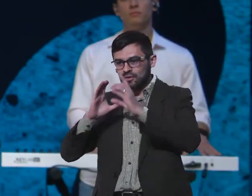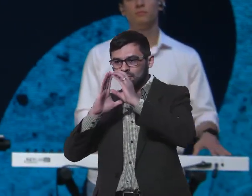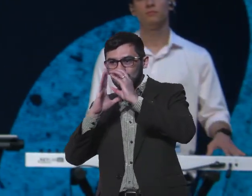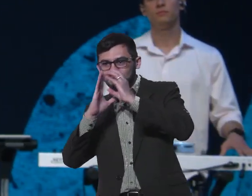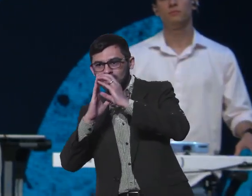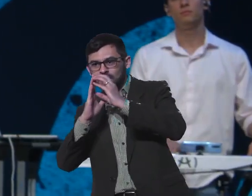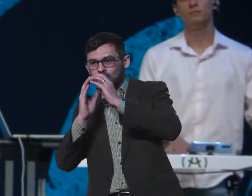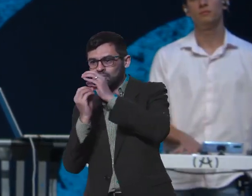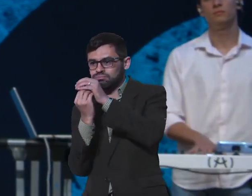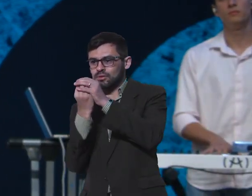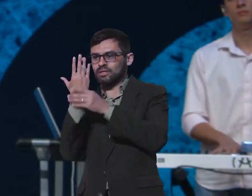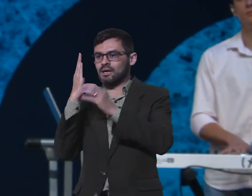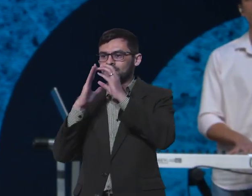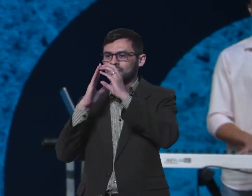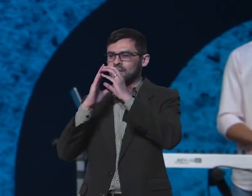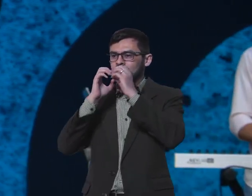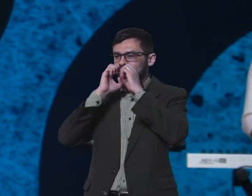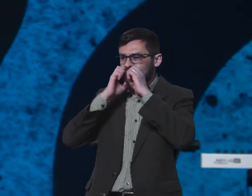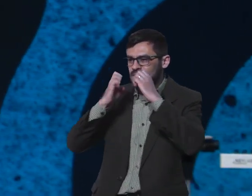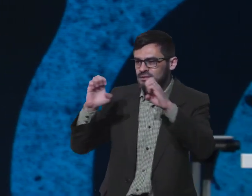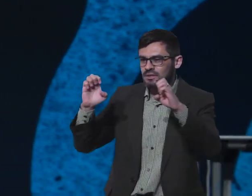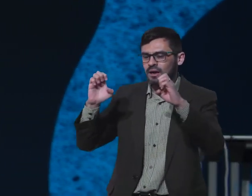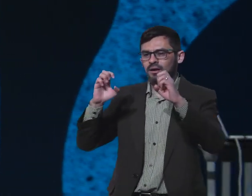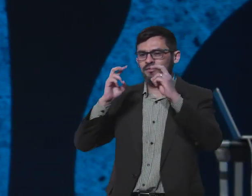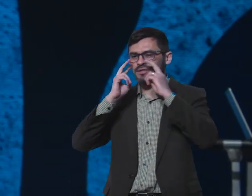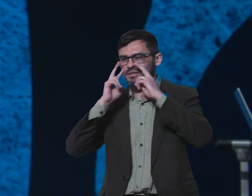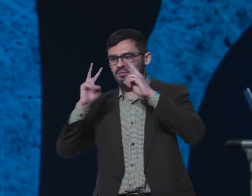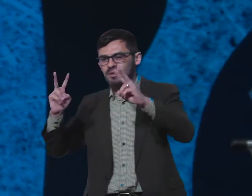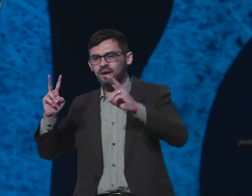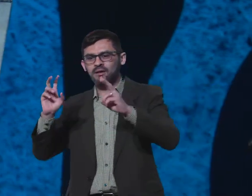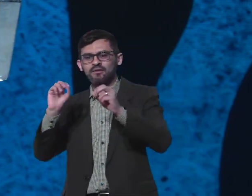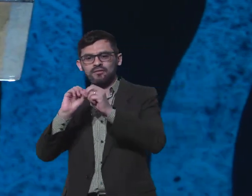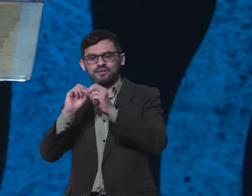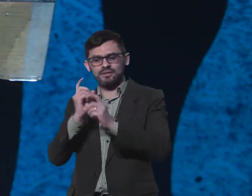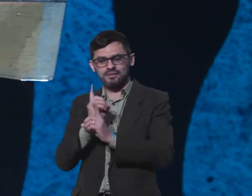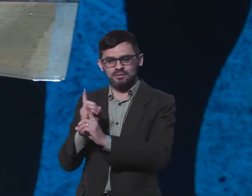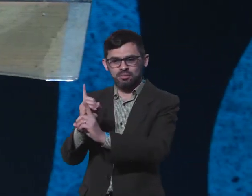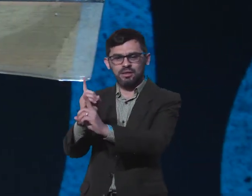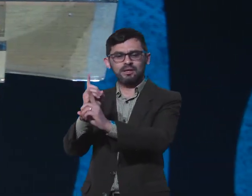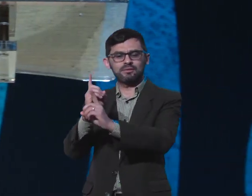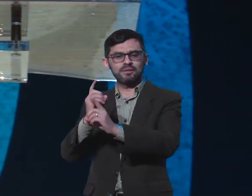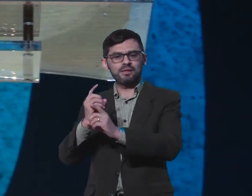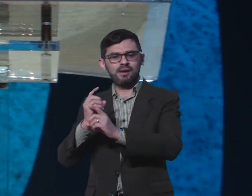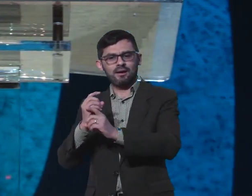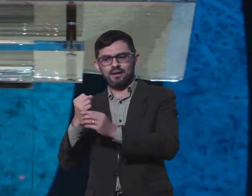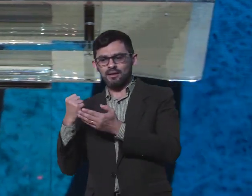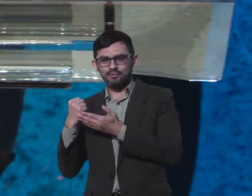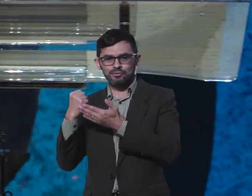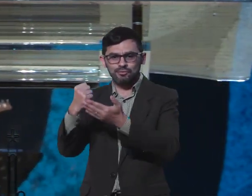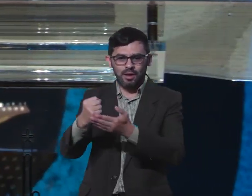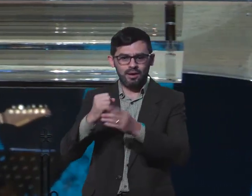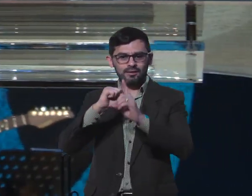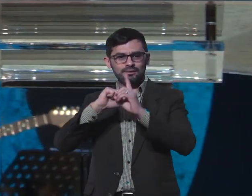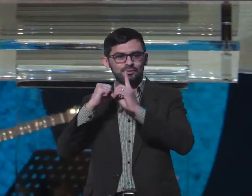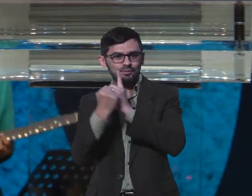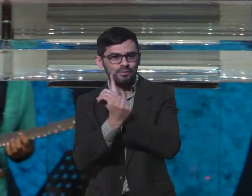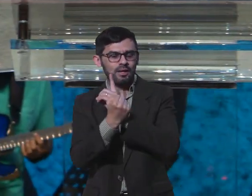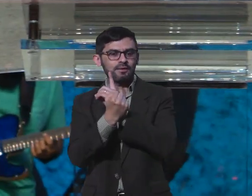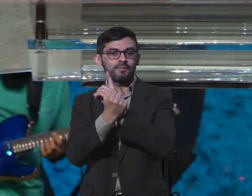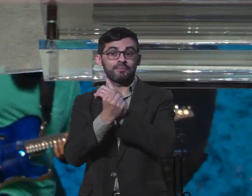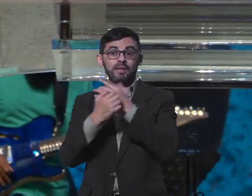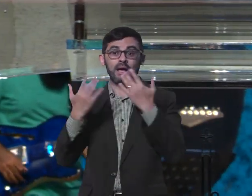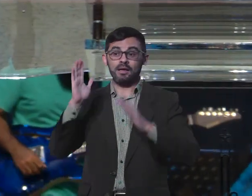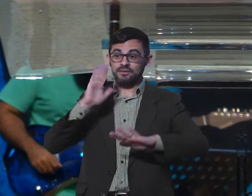de evangelizar, de dar testemunho, de fazer discipulado, de se envolver na obra social. Quem sabe você vai ser